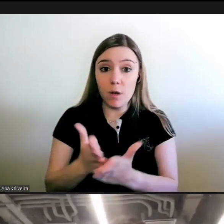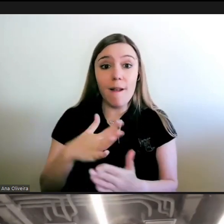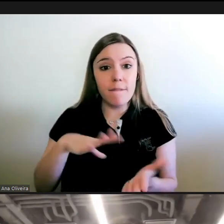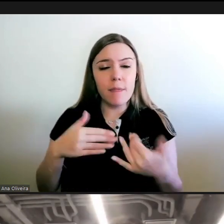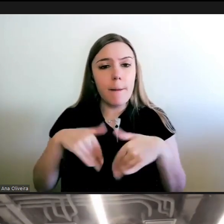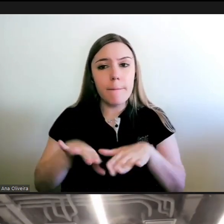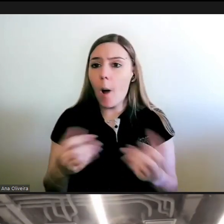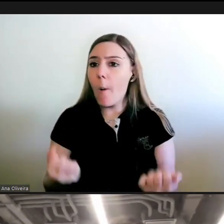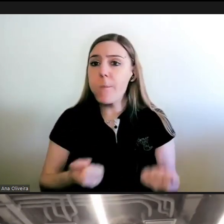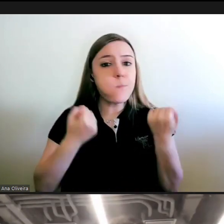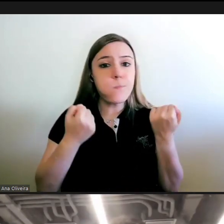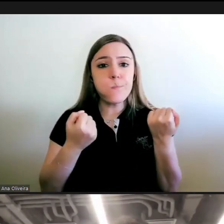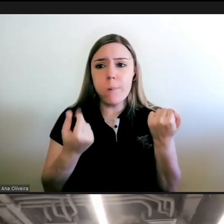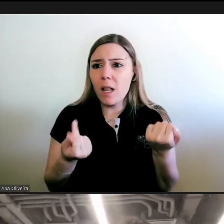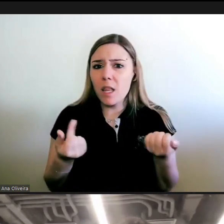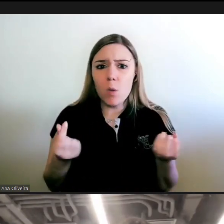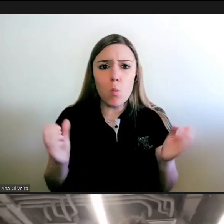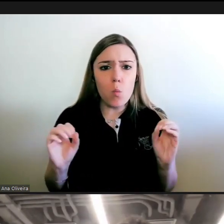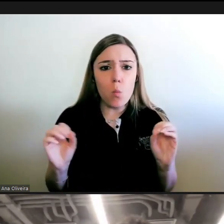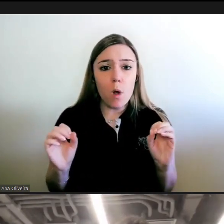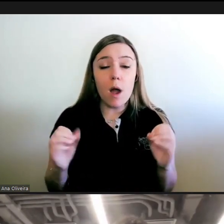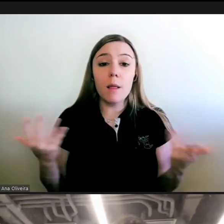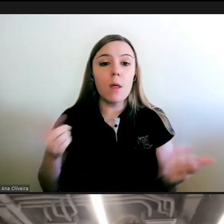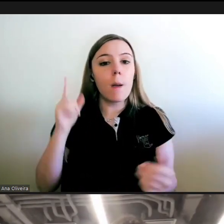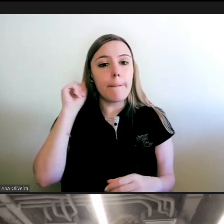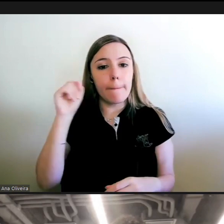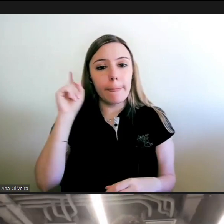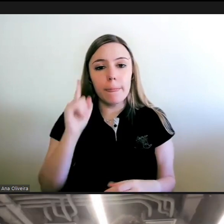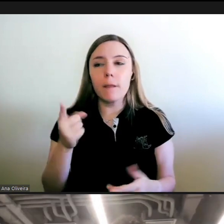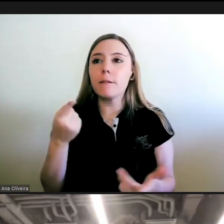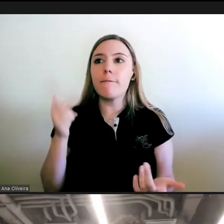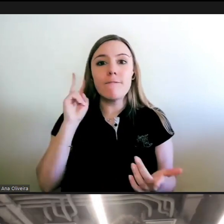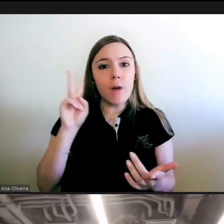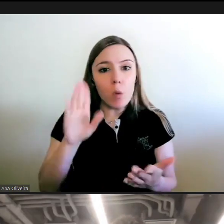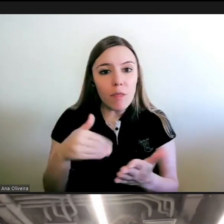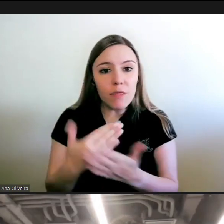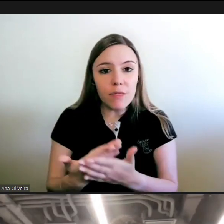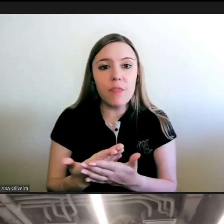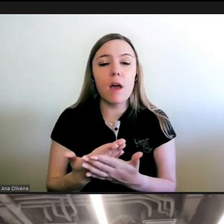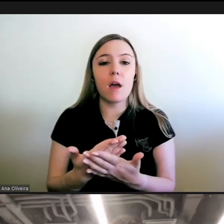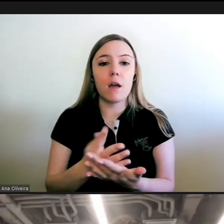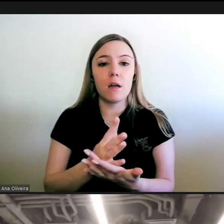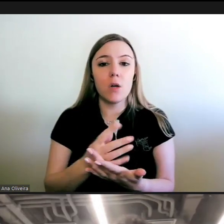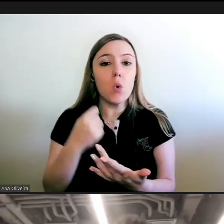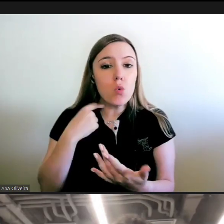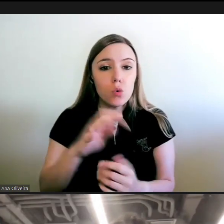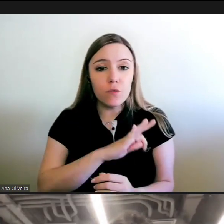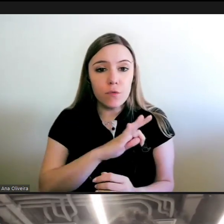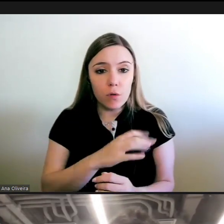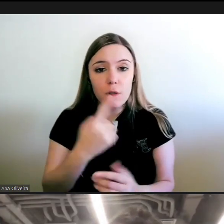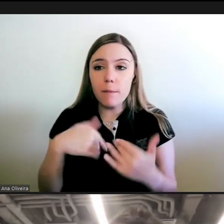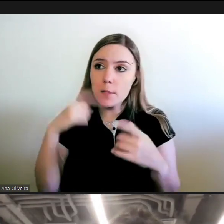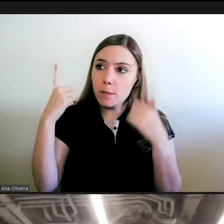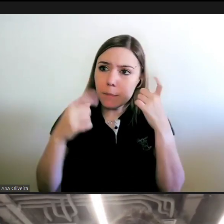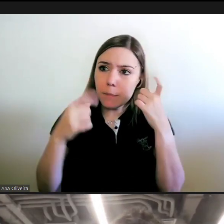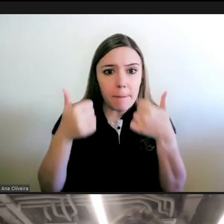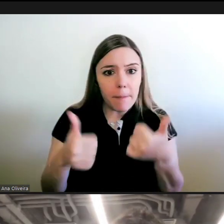Se calhar seria importante que esta valorização da vida académica fosse também equacionada.